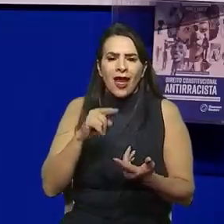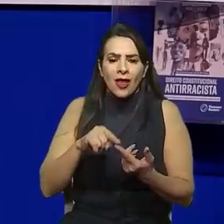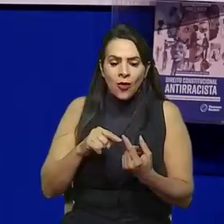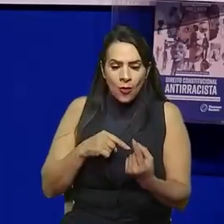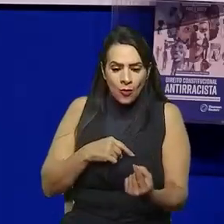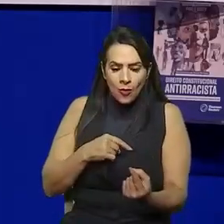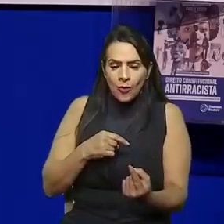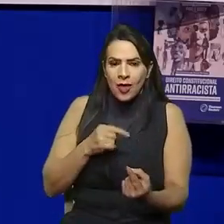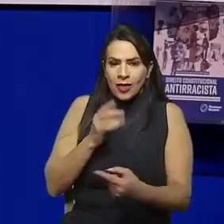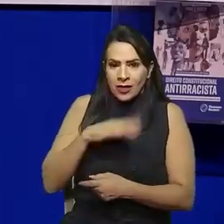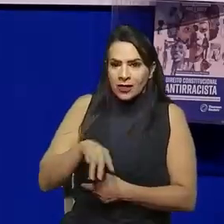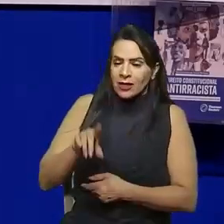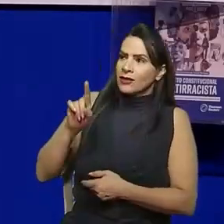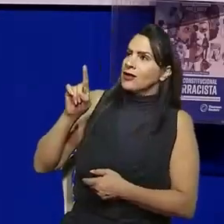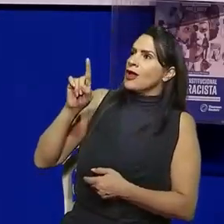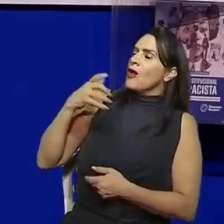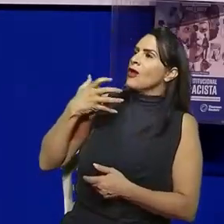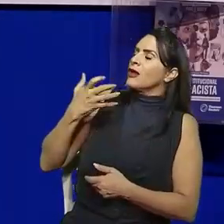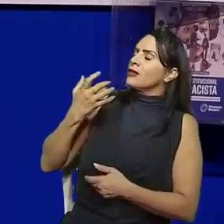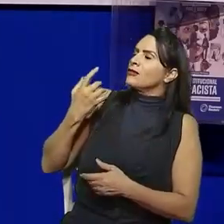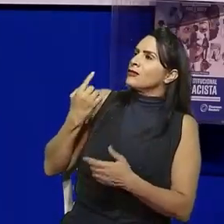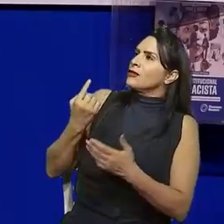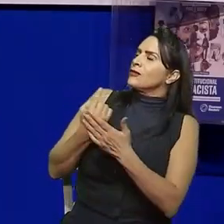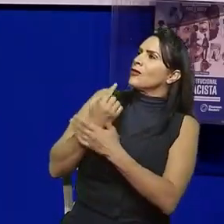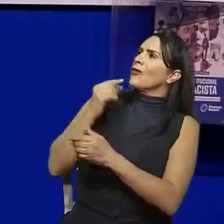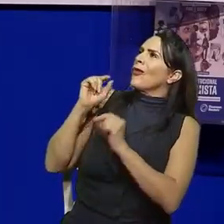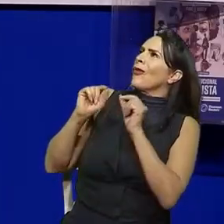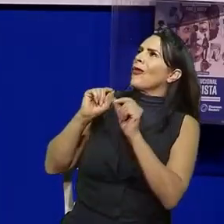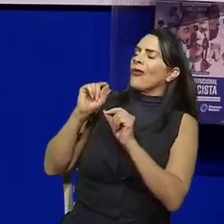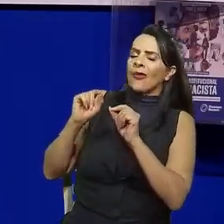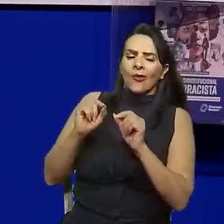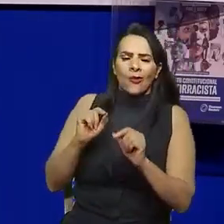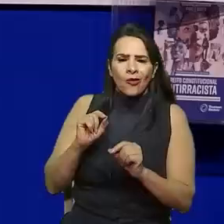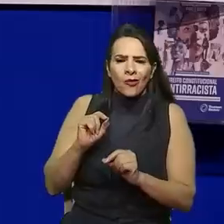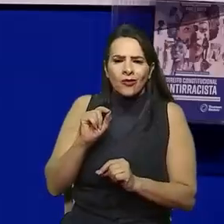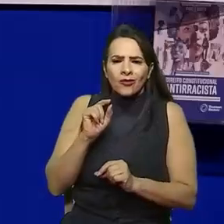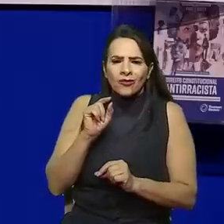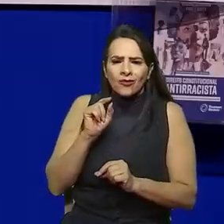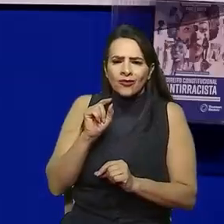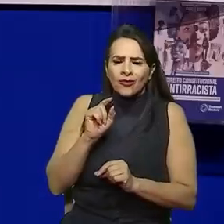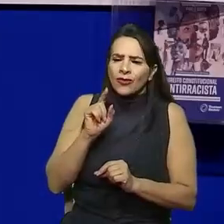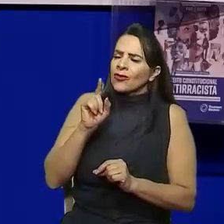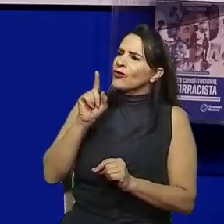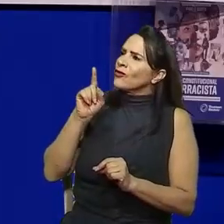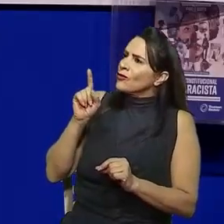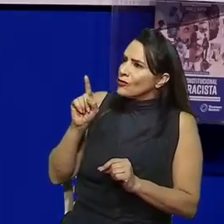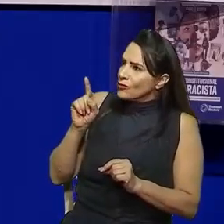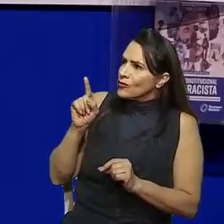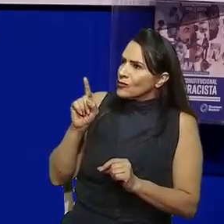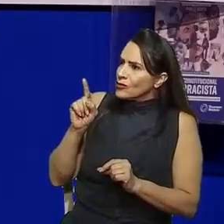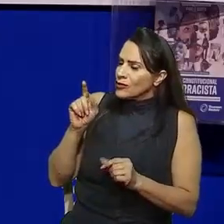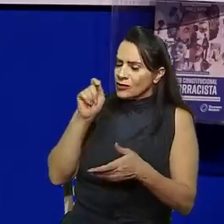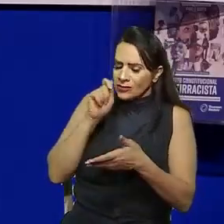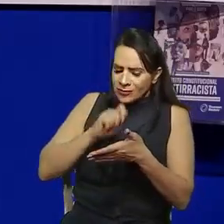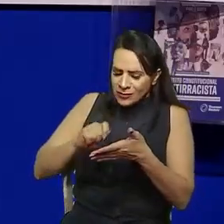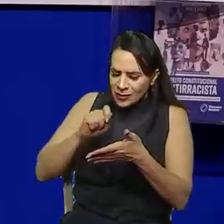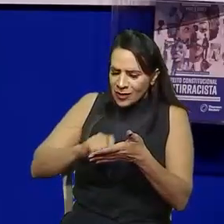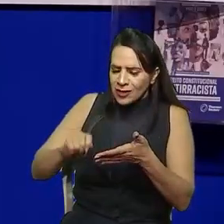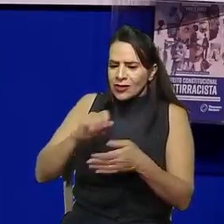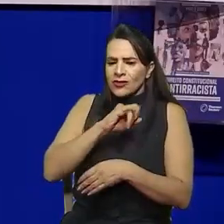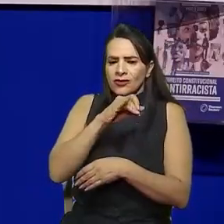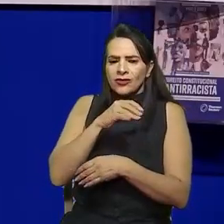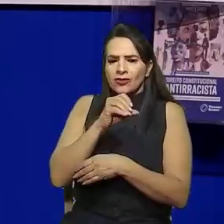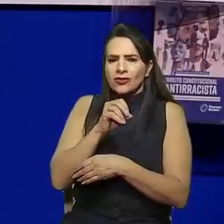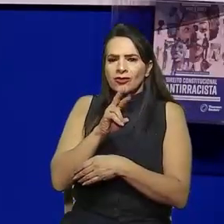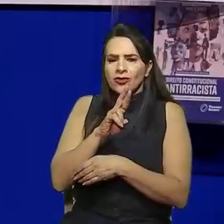fazer uma pergunta. O que é? Ela disse: quando você e o Jorge Amado escrevem, vocês ficam